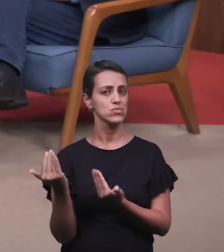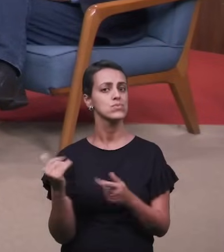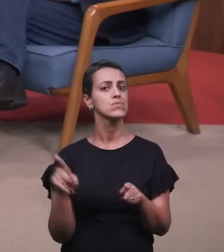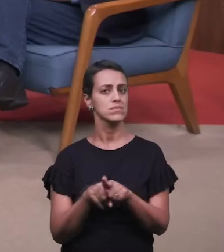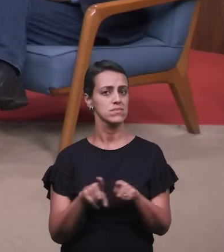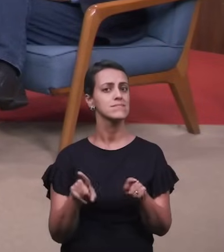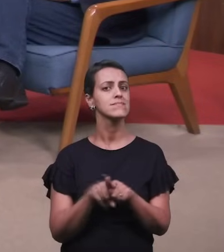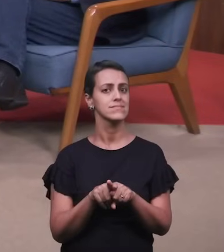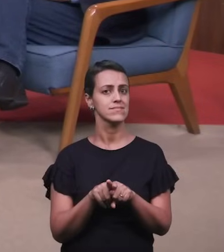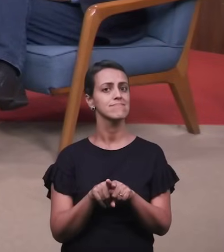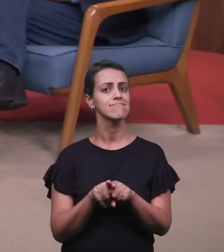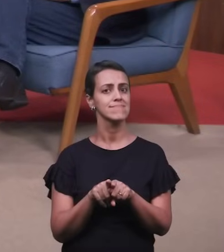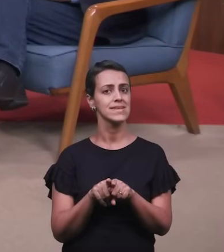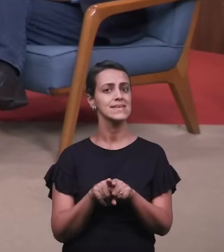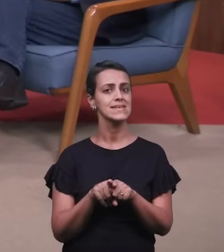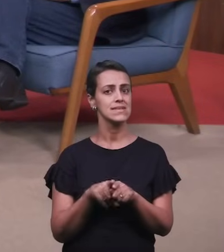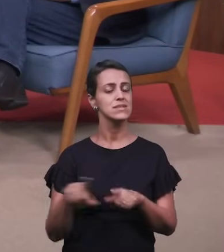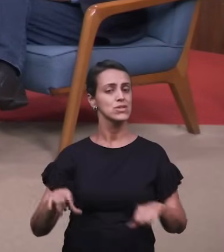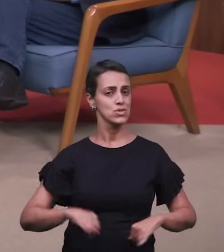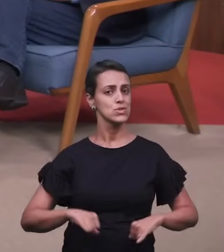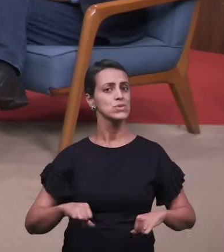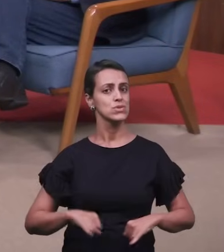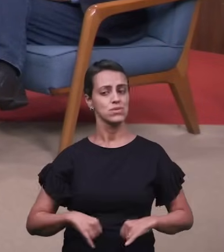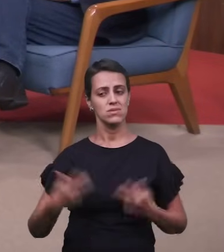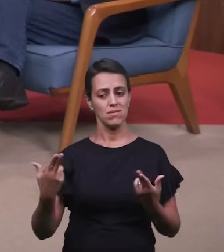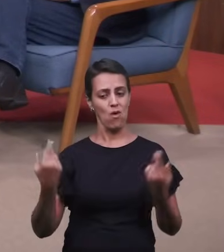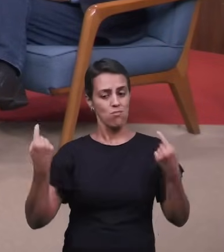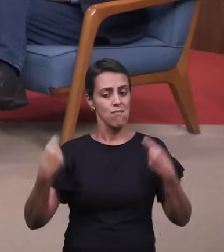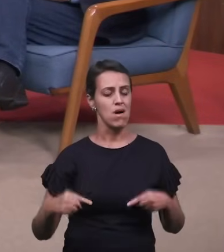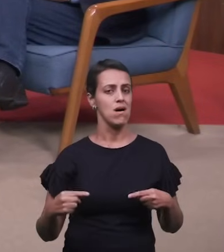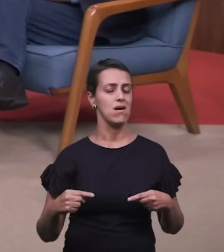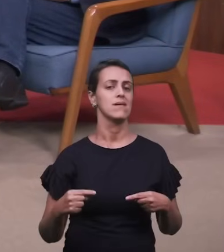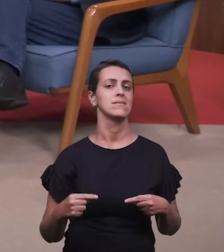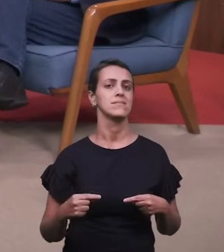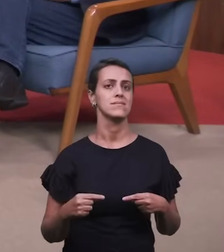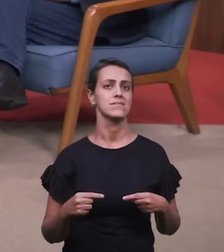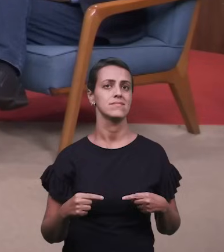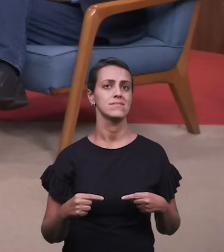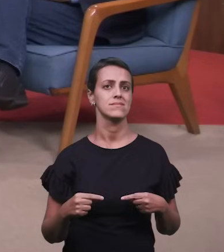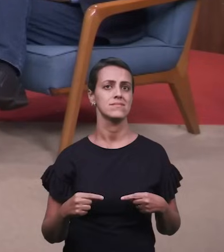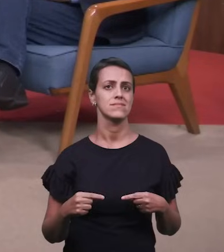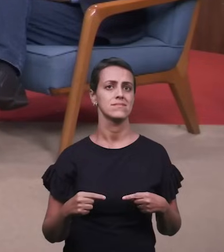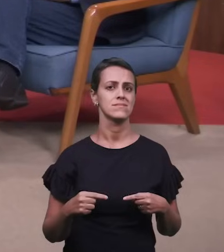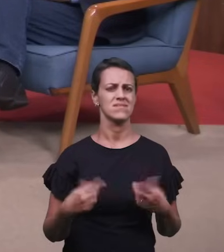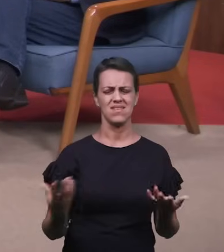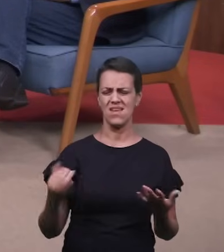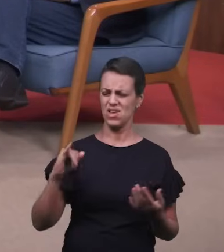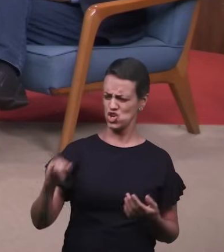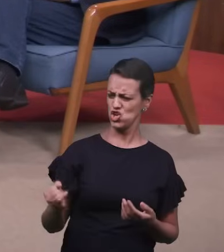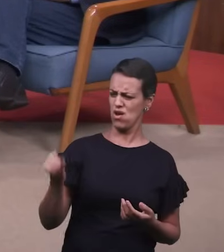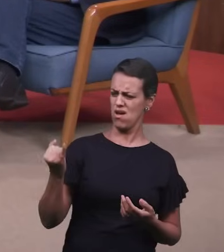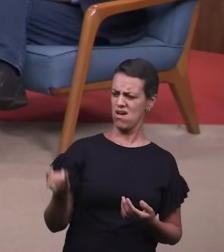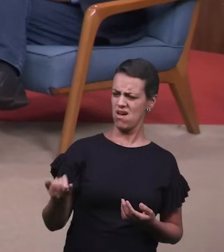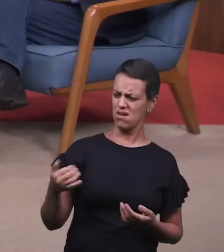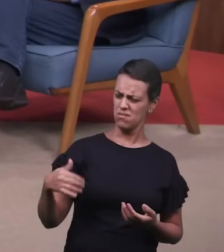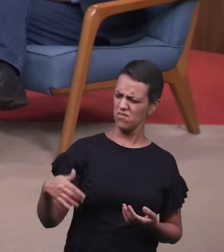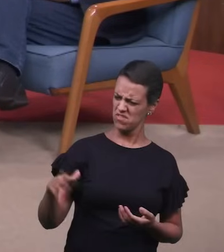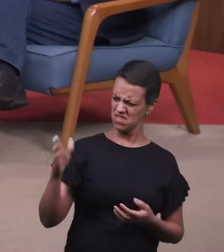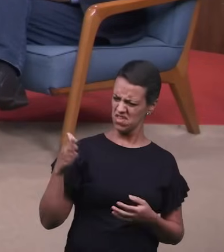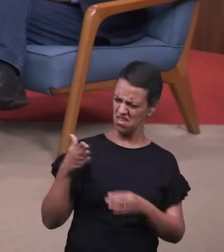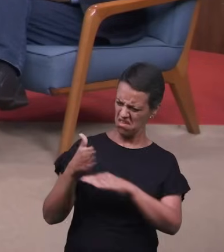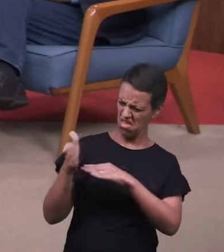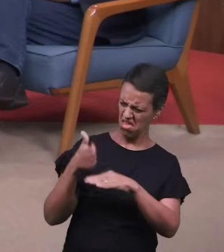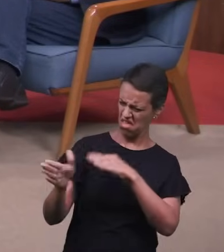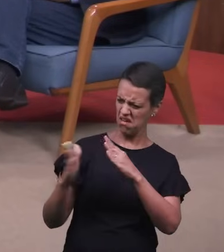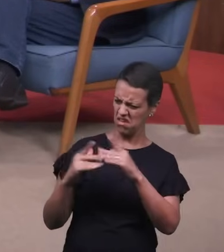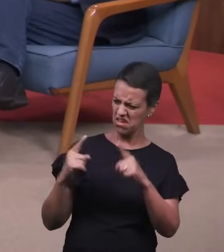dessa forma. É verdade. Tem, abre aspas aqui, um mundo inteiro para você aproveitar e você vai ficar dentro de igreja e